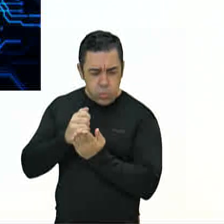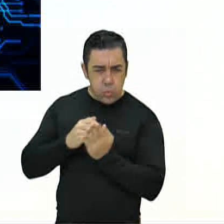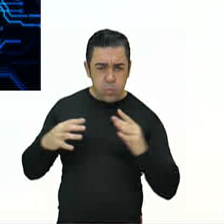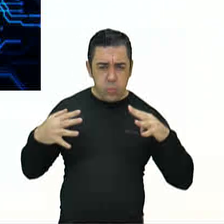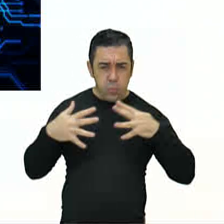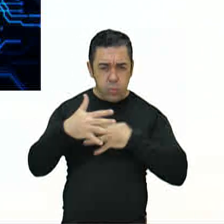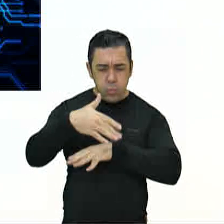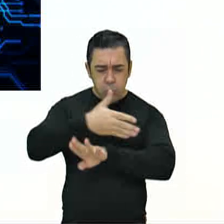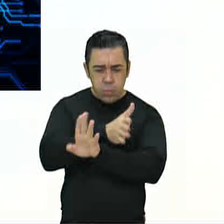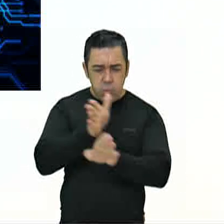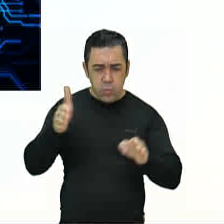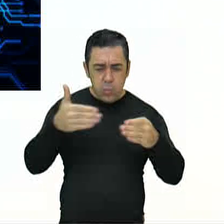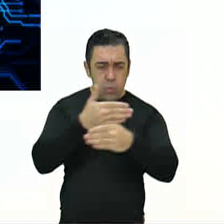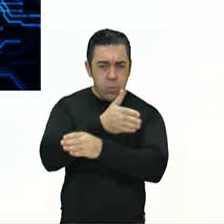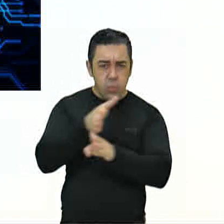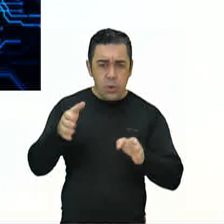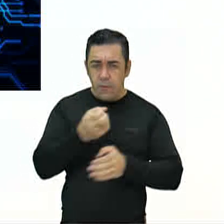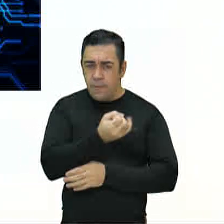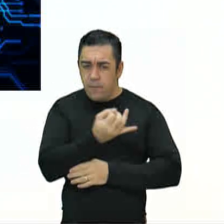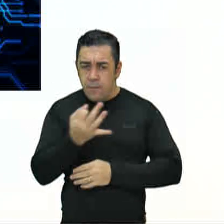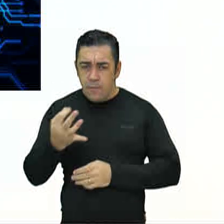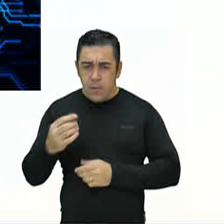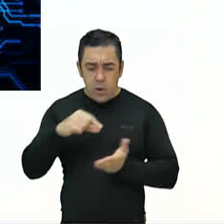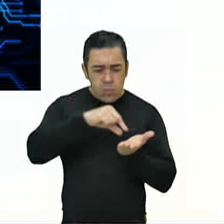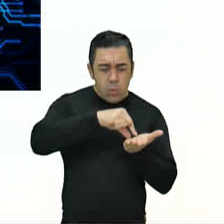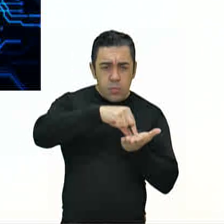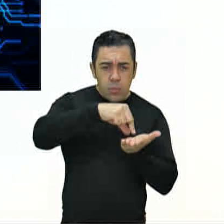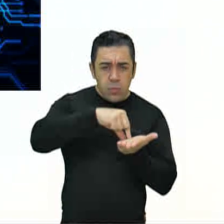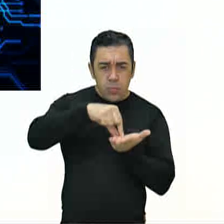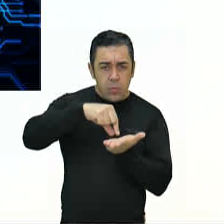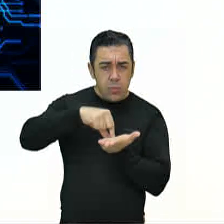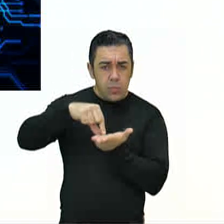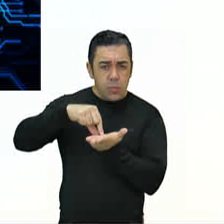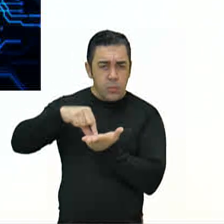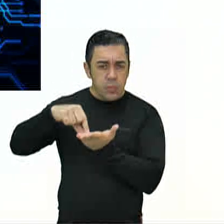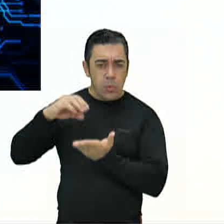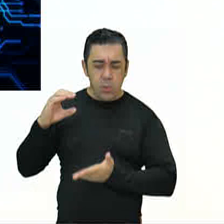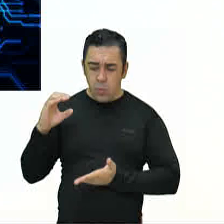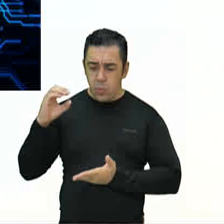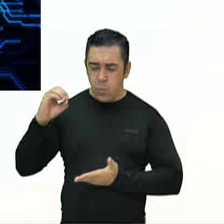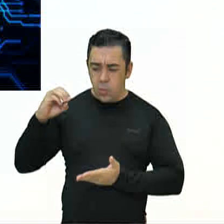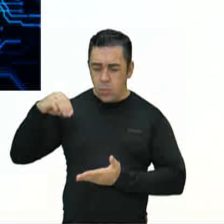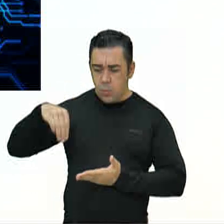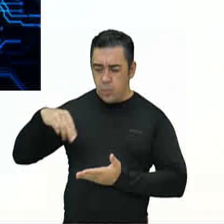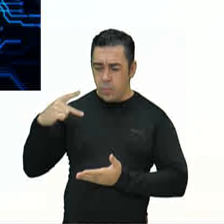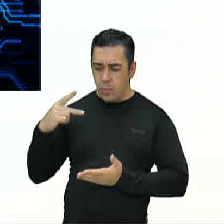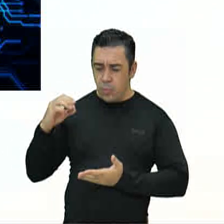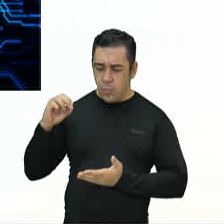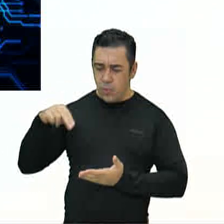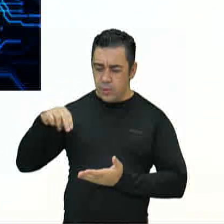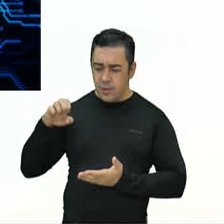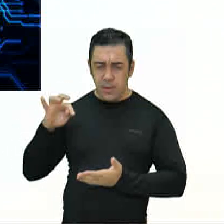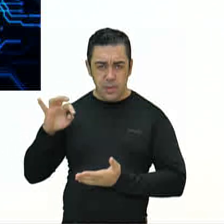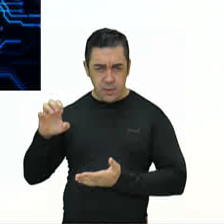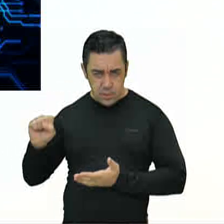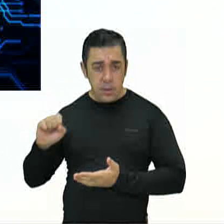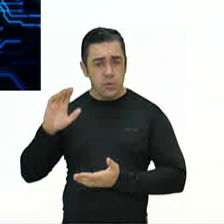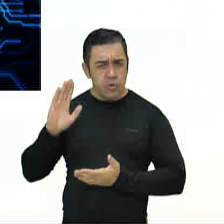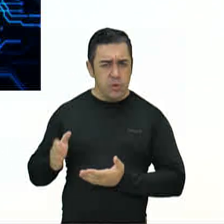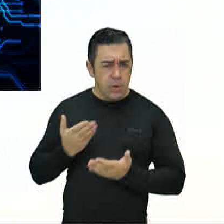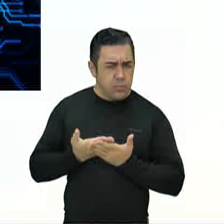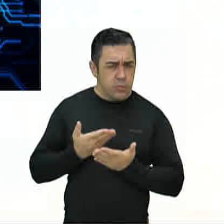ter muitos componentes eletrônicos ali, né? Nós vimos até alguns deles, né, nas aulas